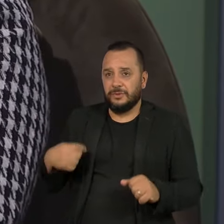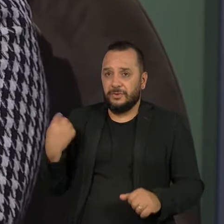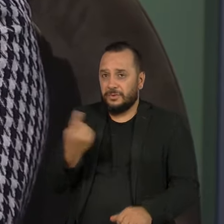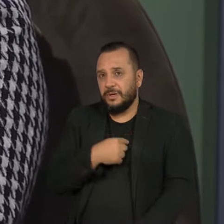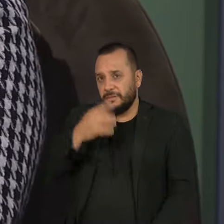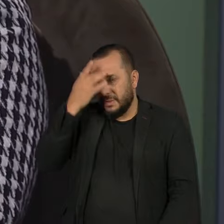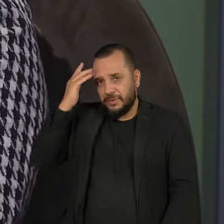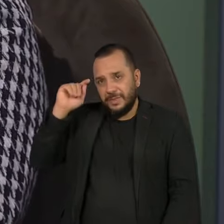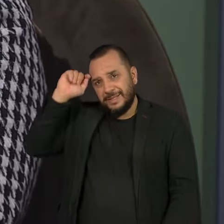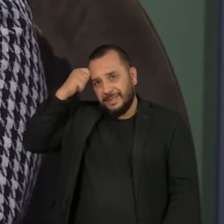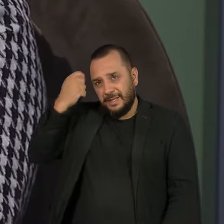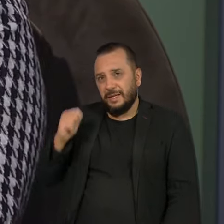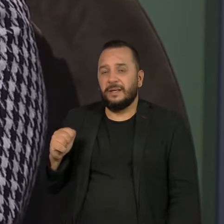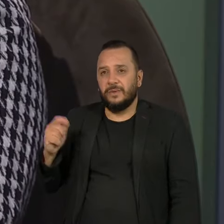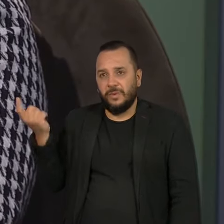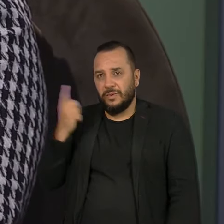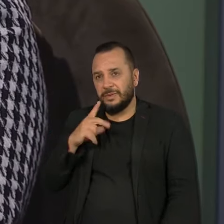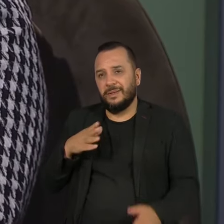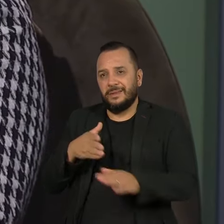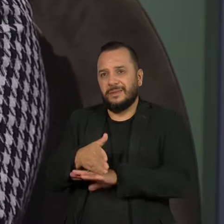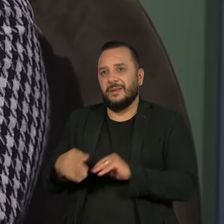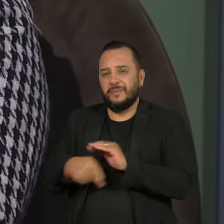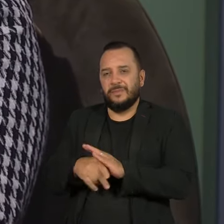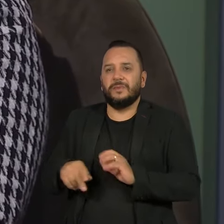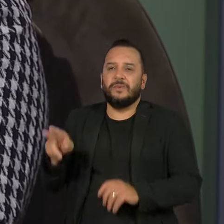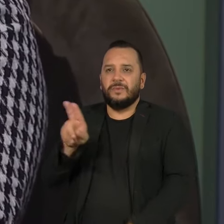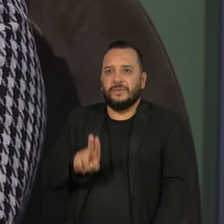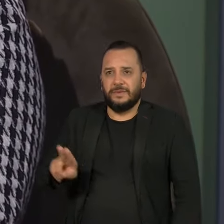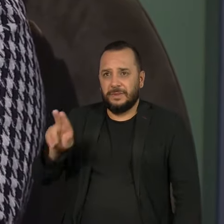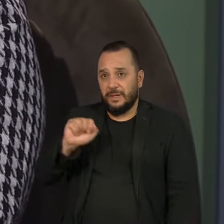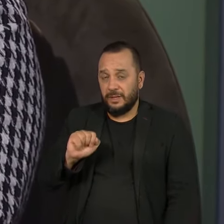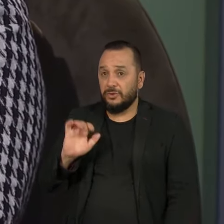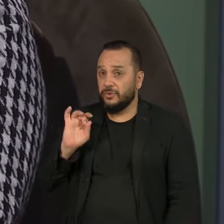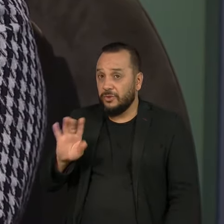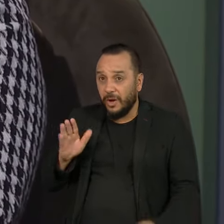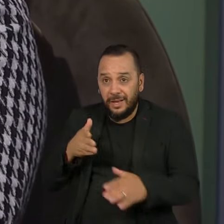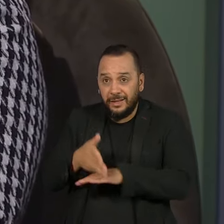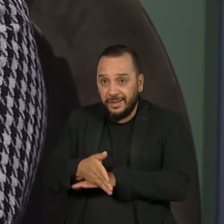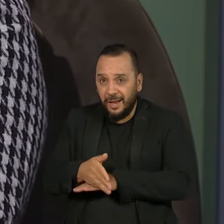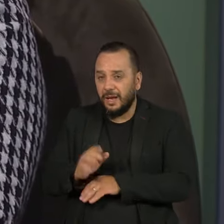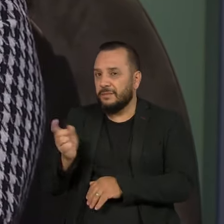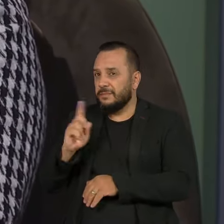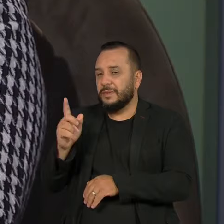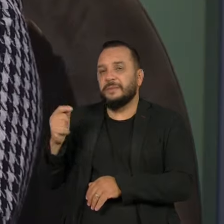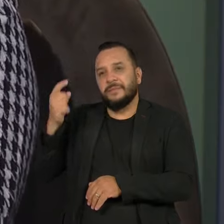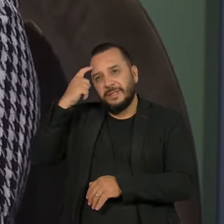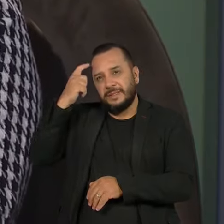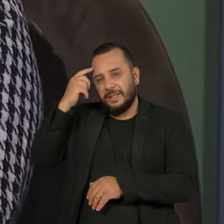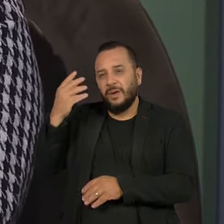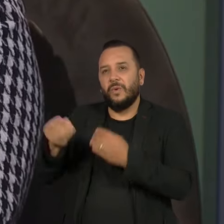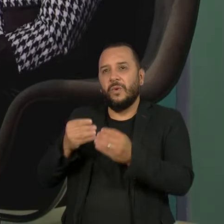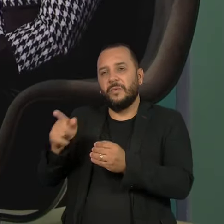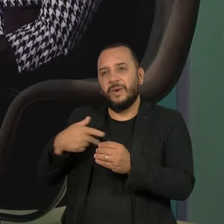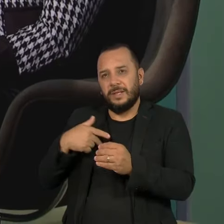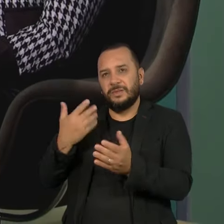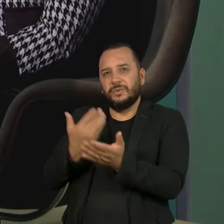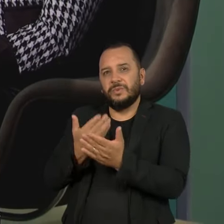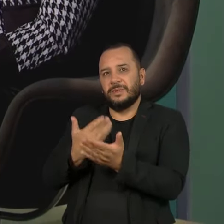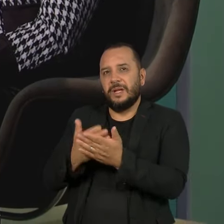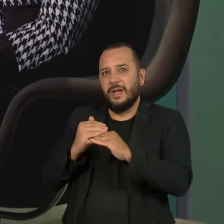negras, entrarmos na universidade, não é só o entrar, tem que pensar no permanecer.